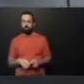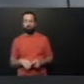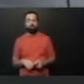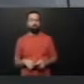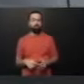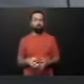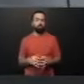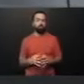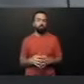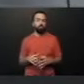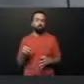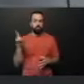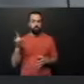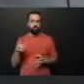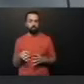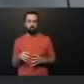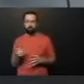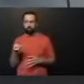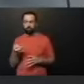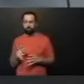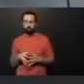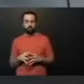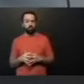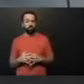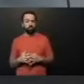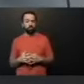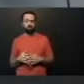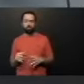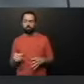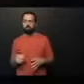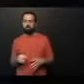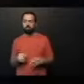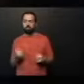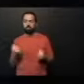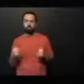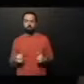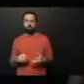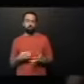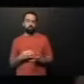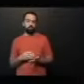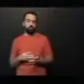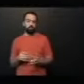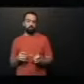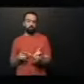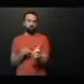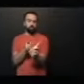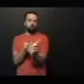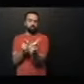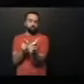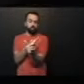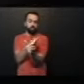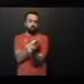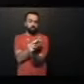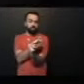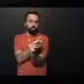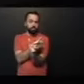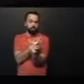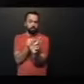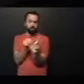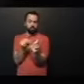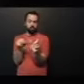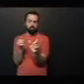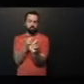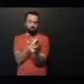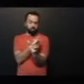Esta consoante, crianças, pode aparecer no início da palavrinha, tá? Por